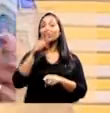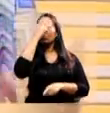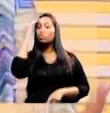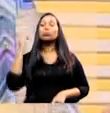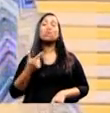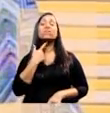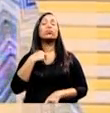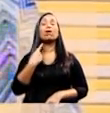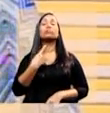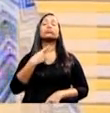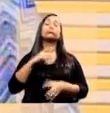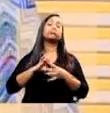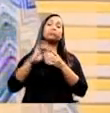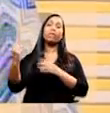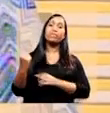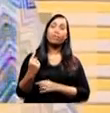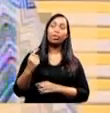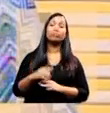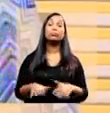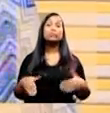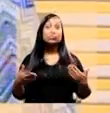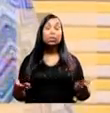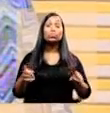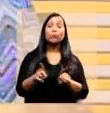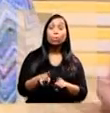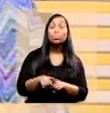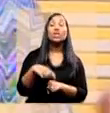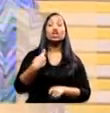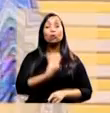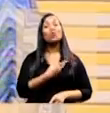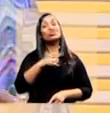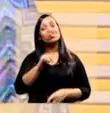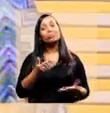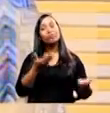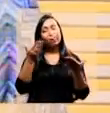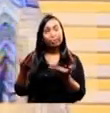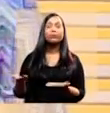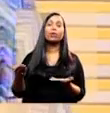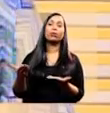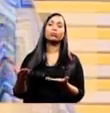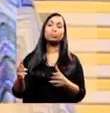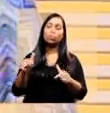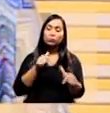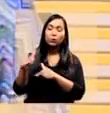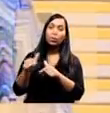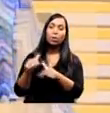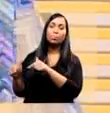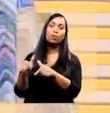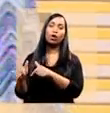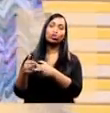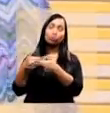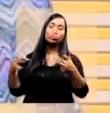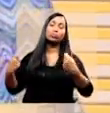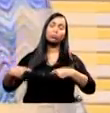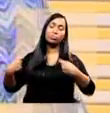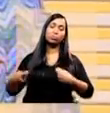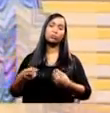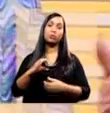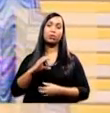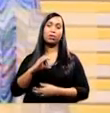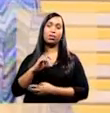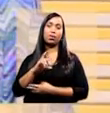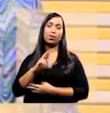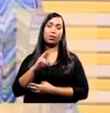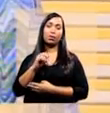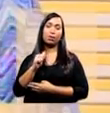as pessoas que espontaneamente vão até lá, né? E também nós encaminhamos serviços de acordo com as necessidades, ou